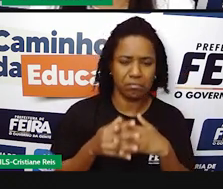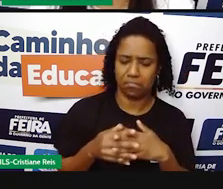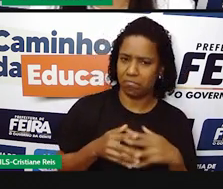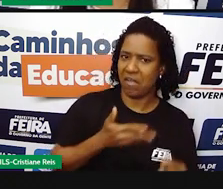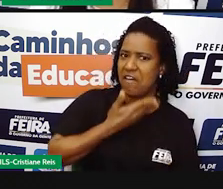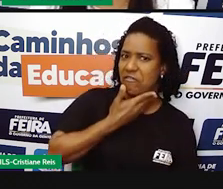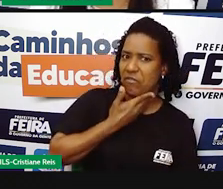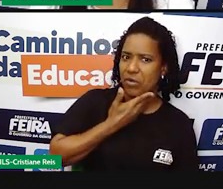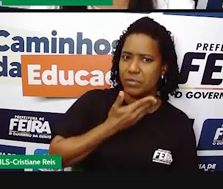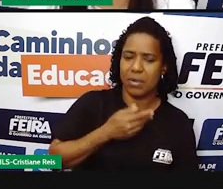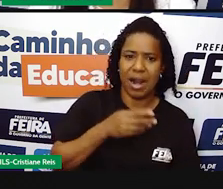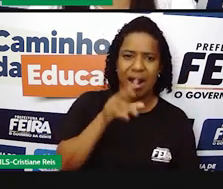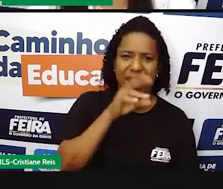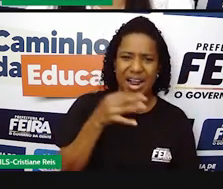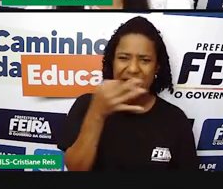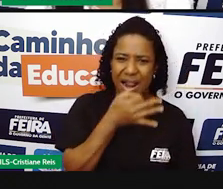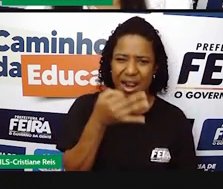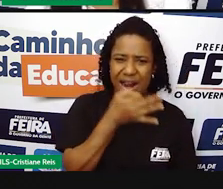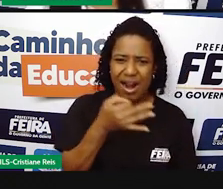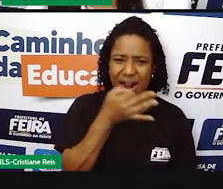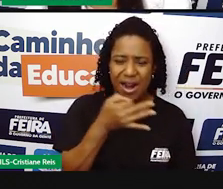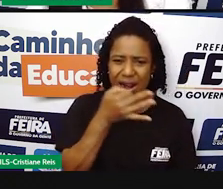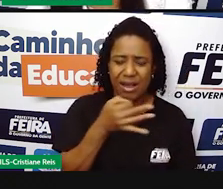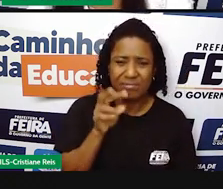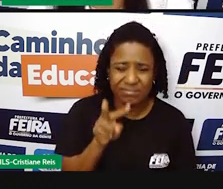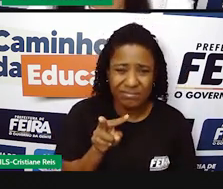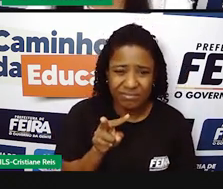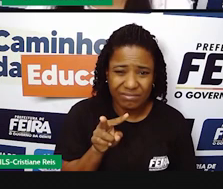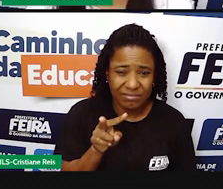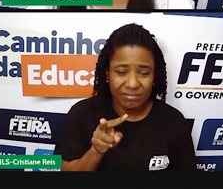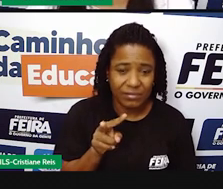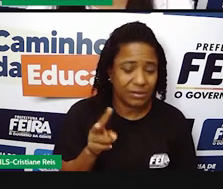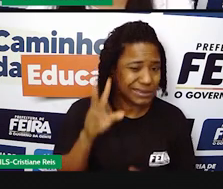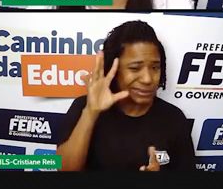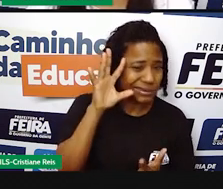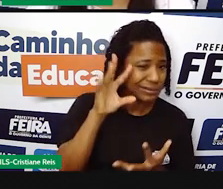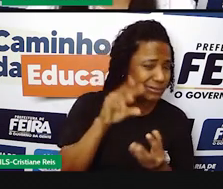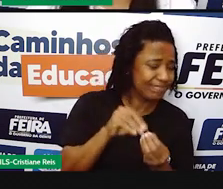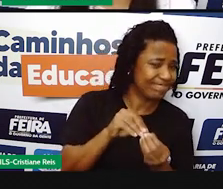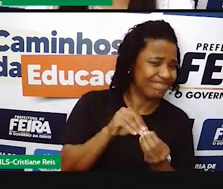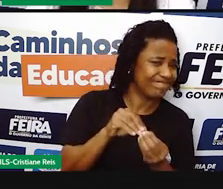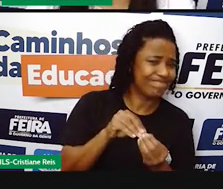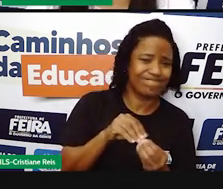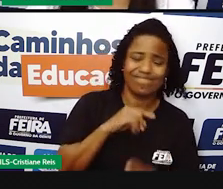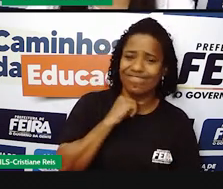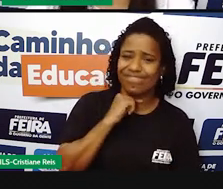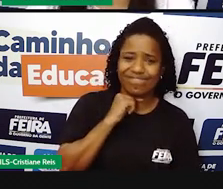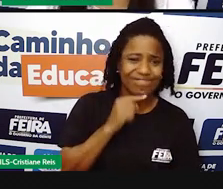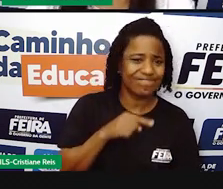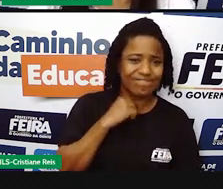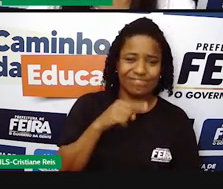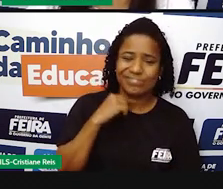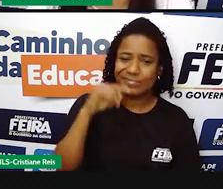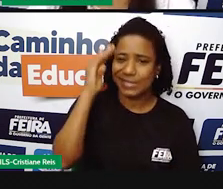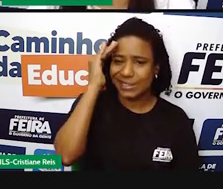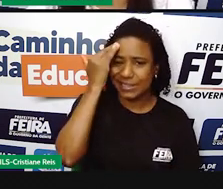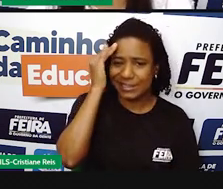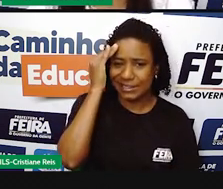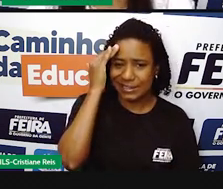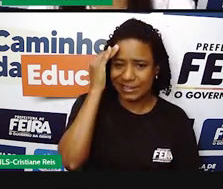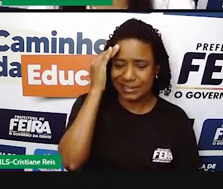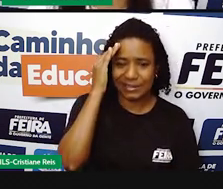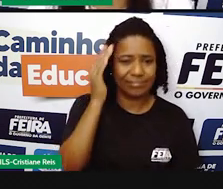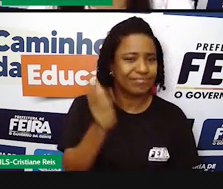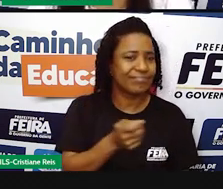oralização, e aí isso vai interferir na nossa compreensão também, como a pontuação ela é importante quando ela